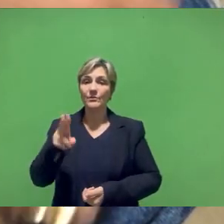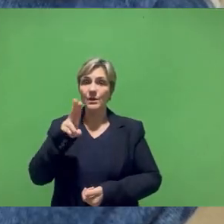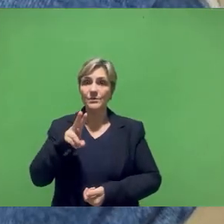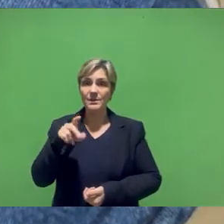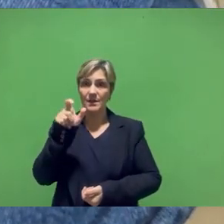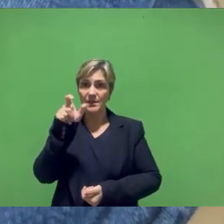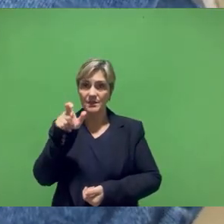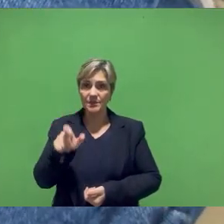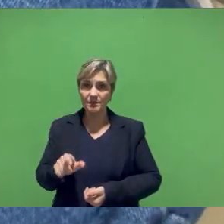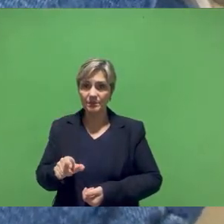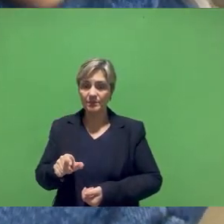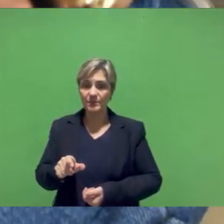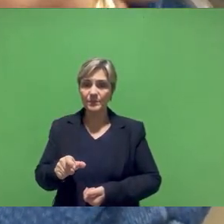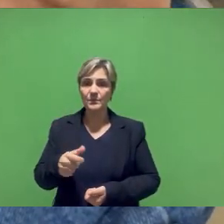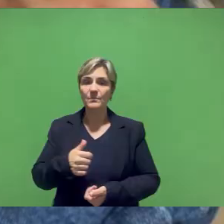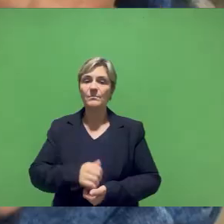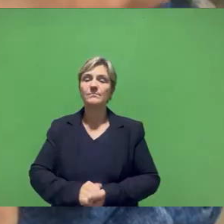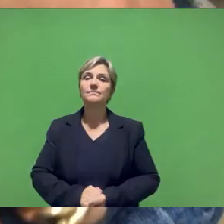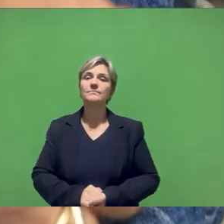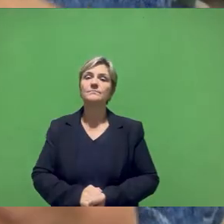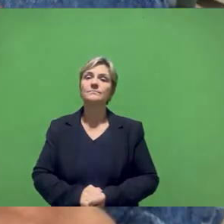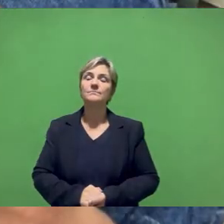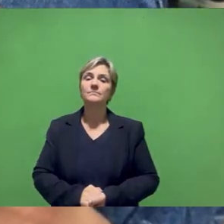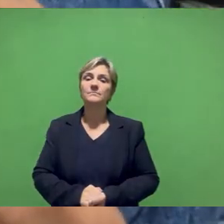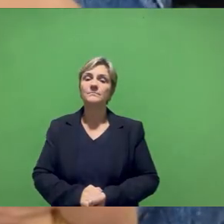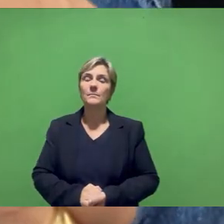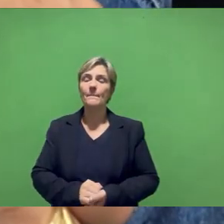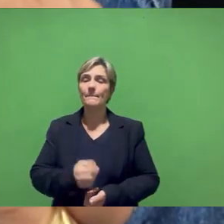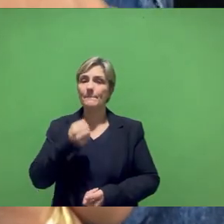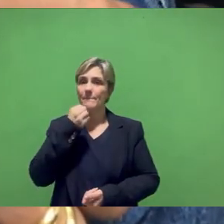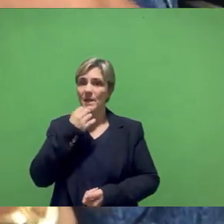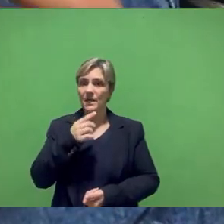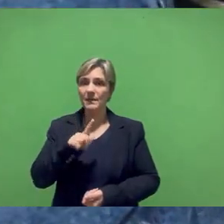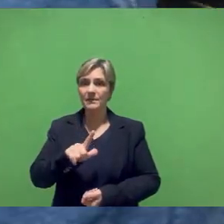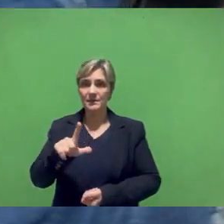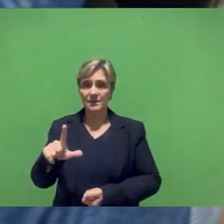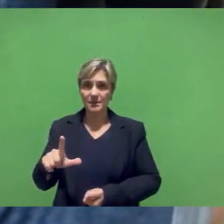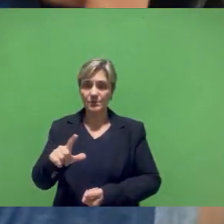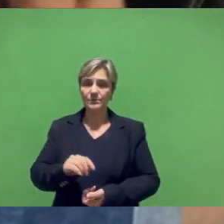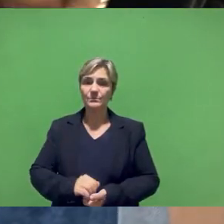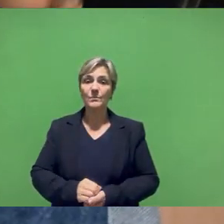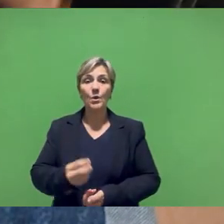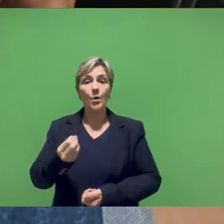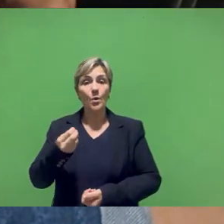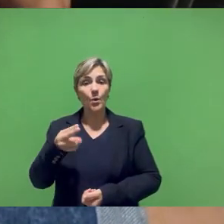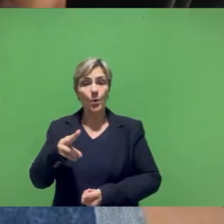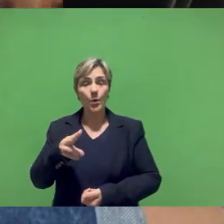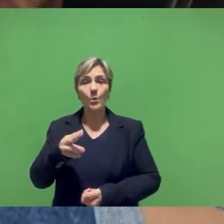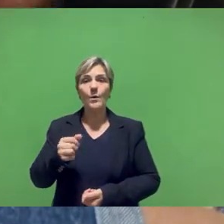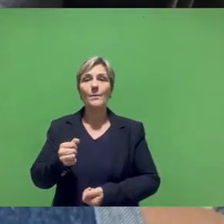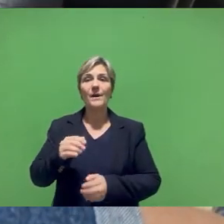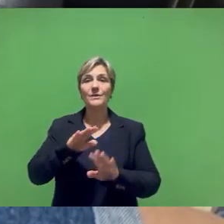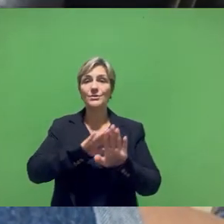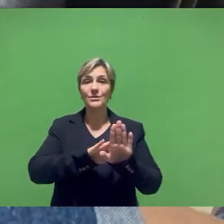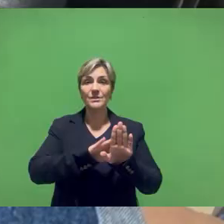aqui, bem próximo, bem lateral, tá? Ou essa